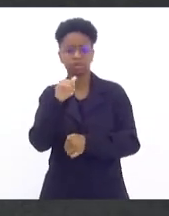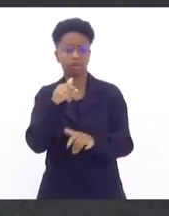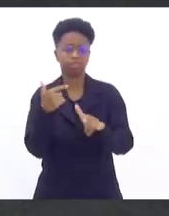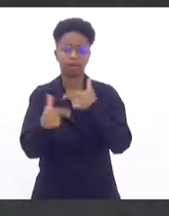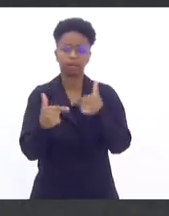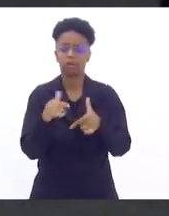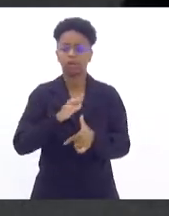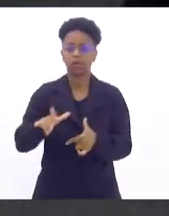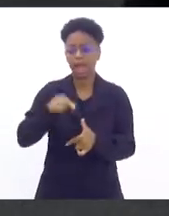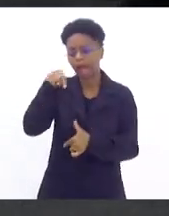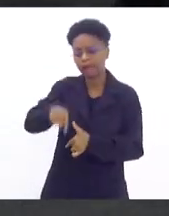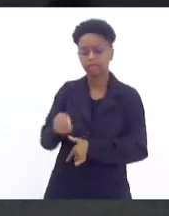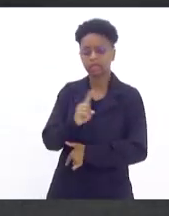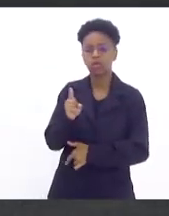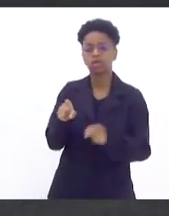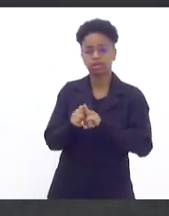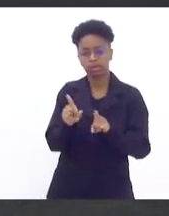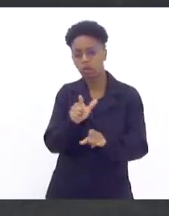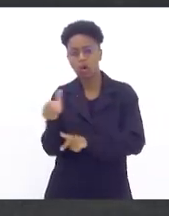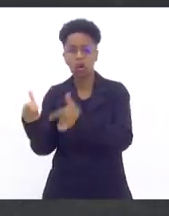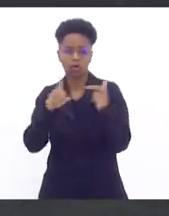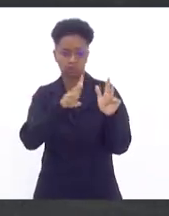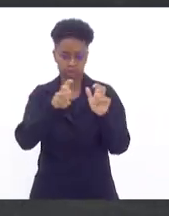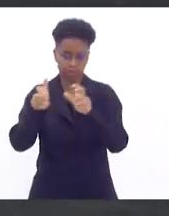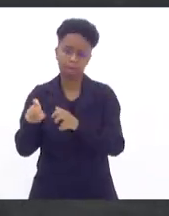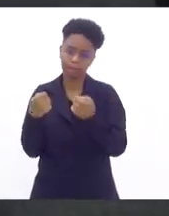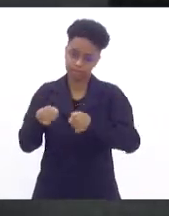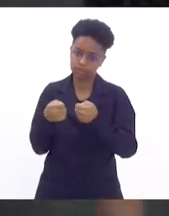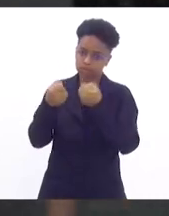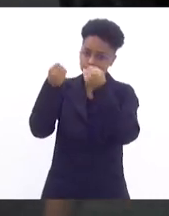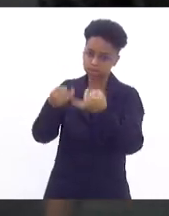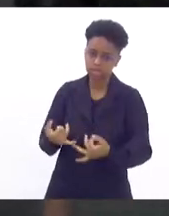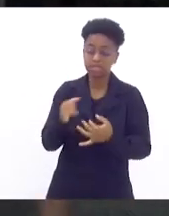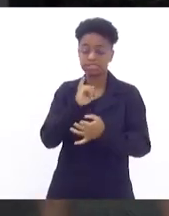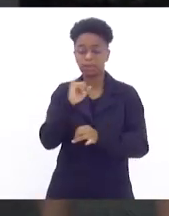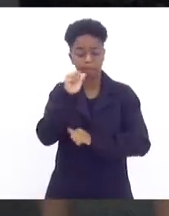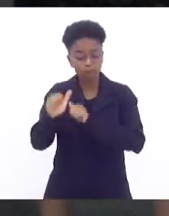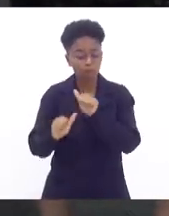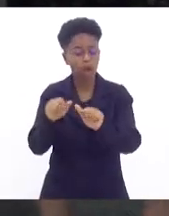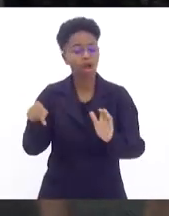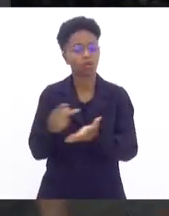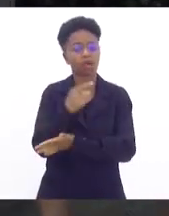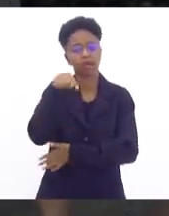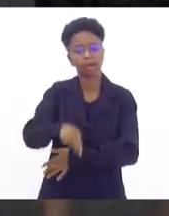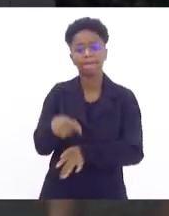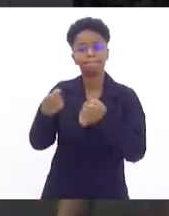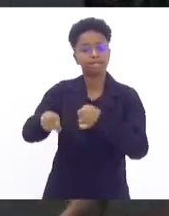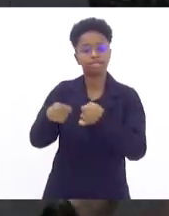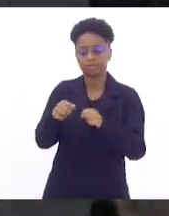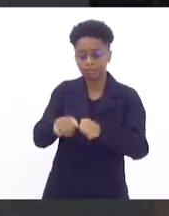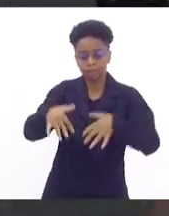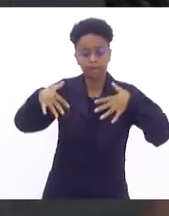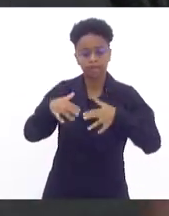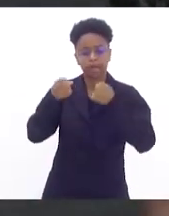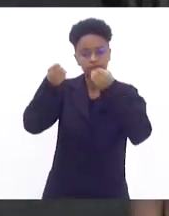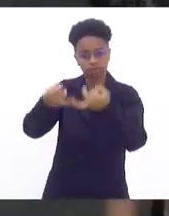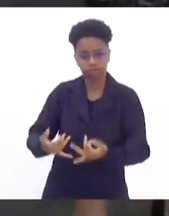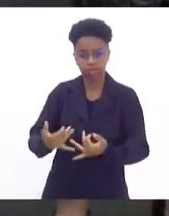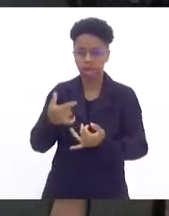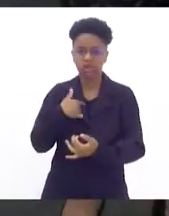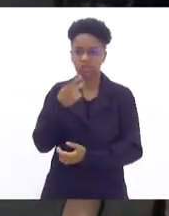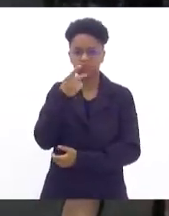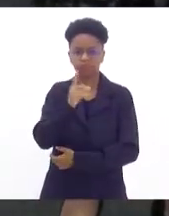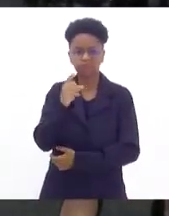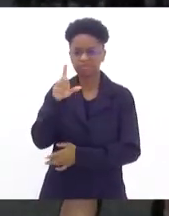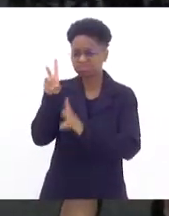não dessa sessão mas de outros assuntos Qualquer mudança nessa casa tem que vir a plenário não tô